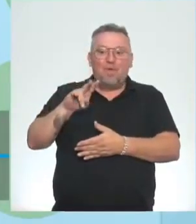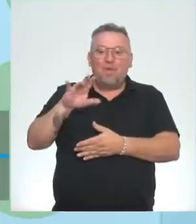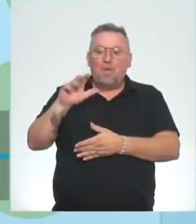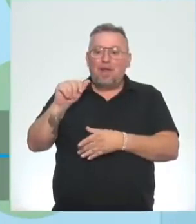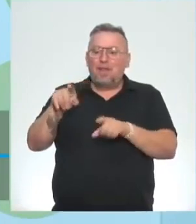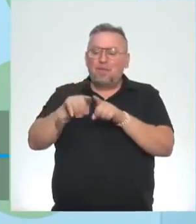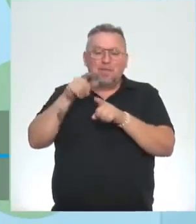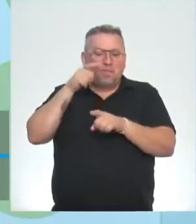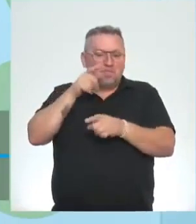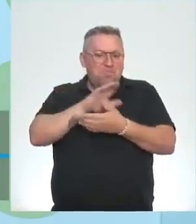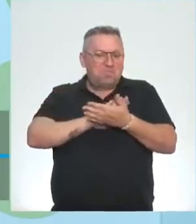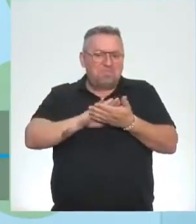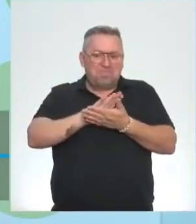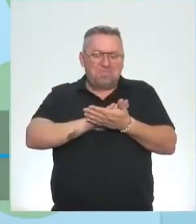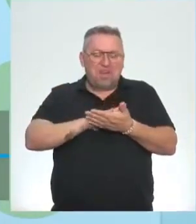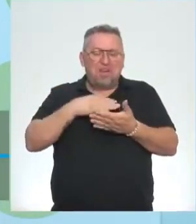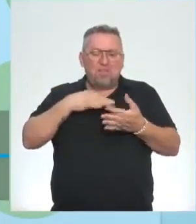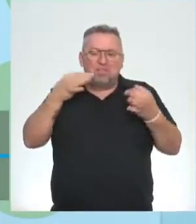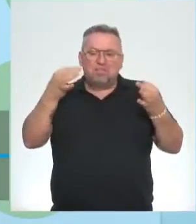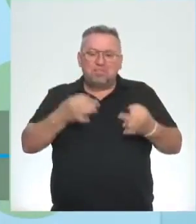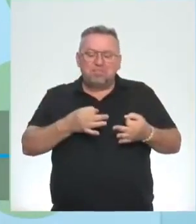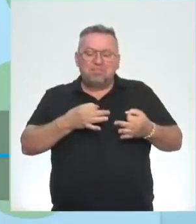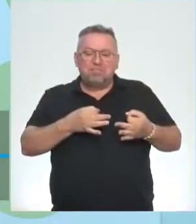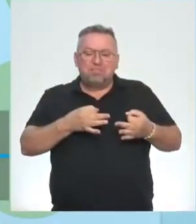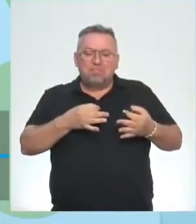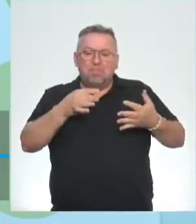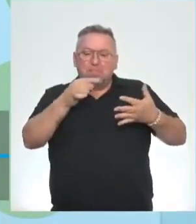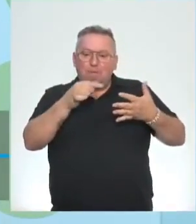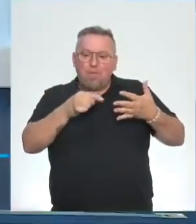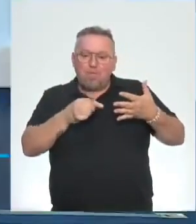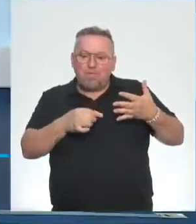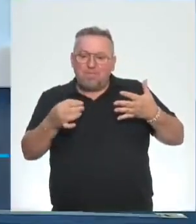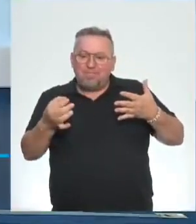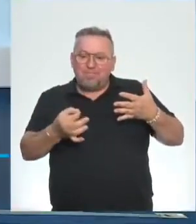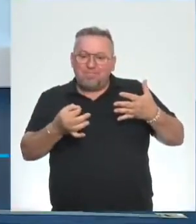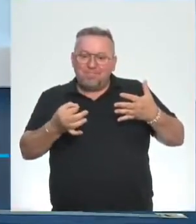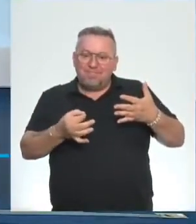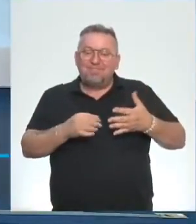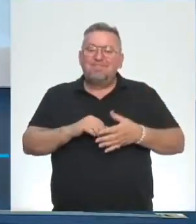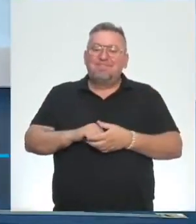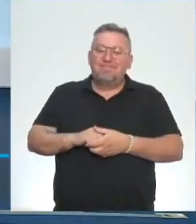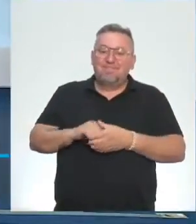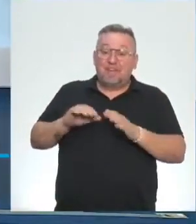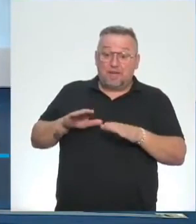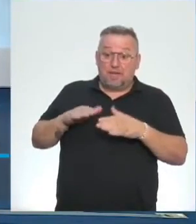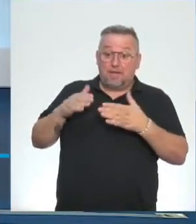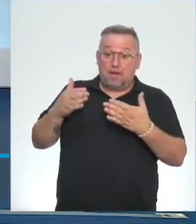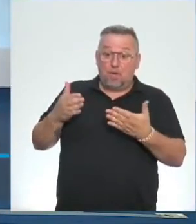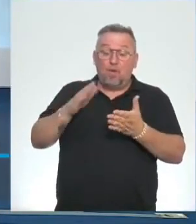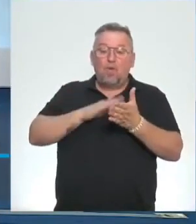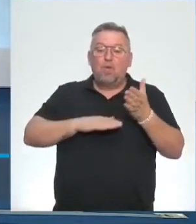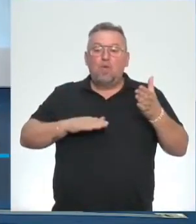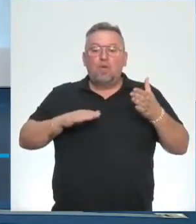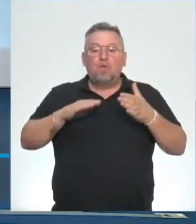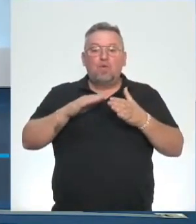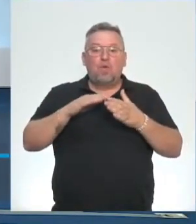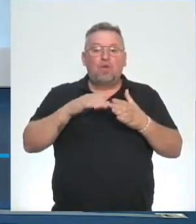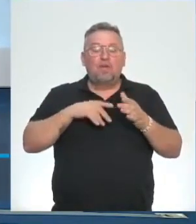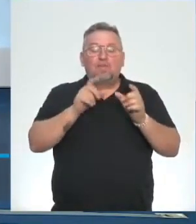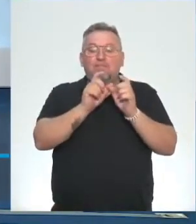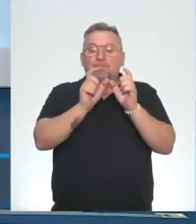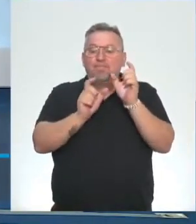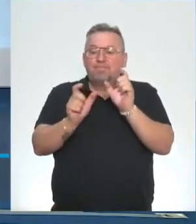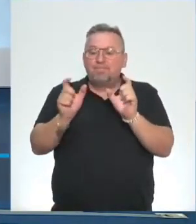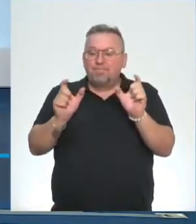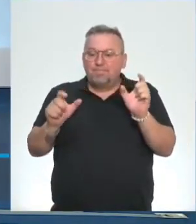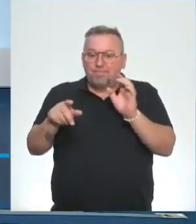não vi nada, acho que cumpriram todos os requisitos. E aí, Pro? Nossa, exatamente. Então, assim, todas as partes, os